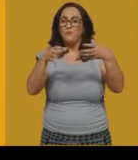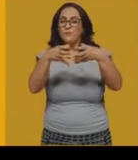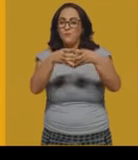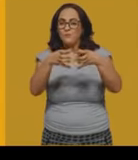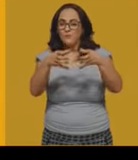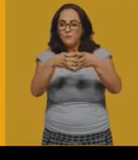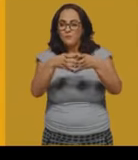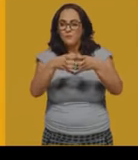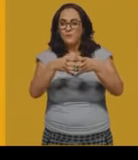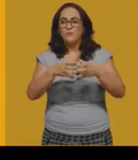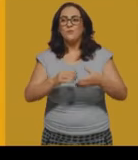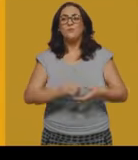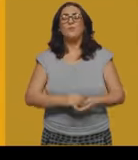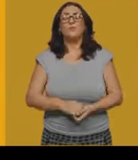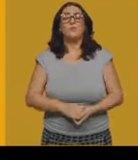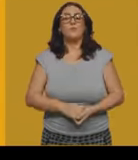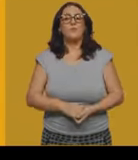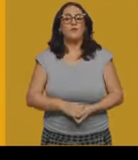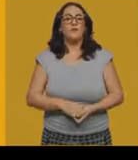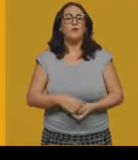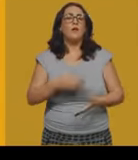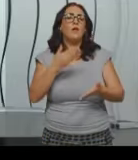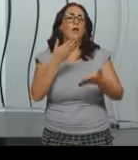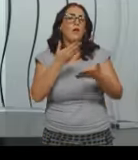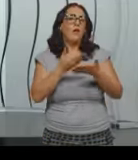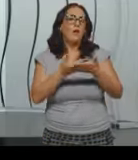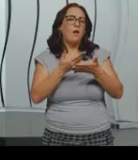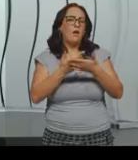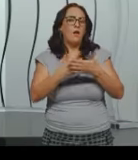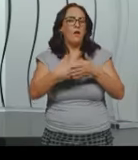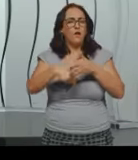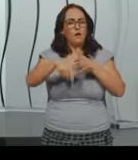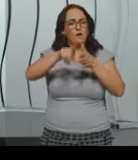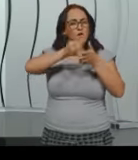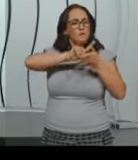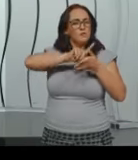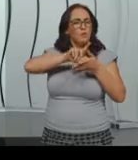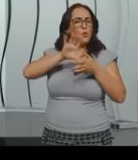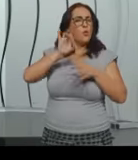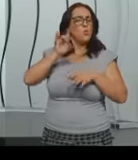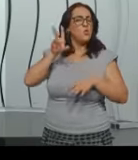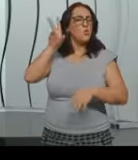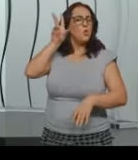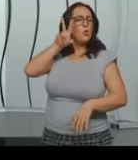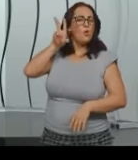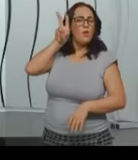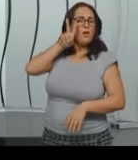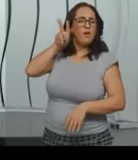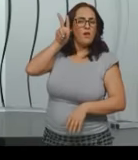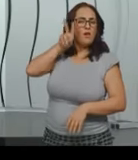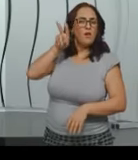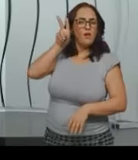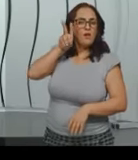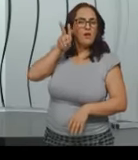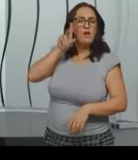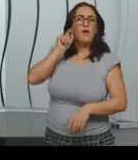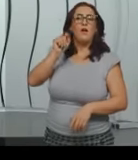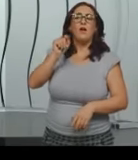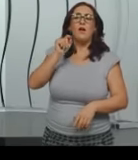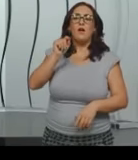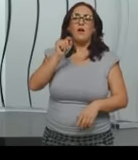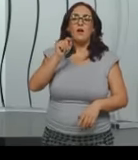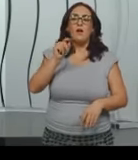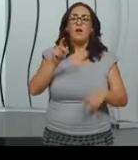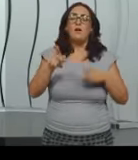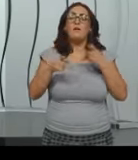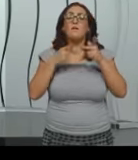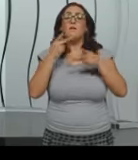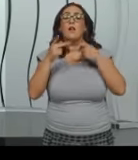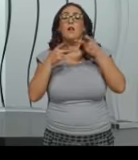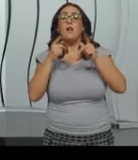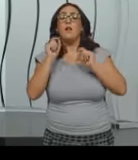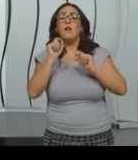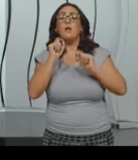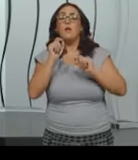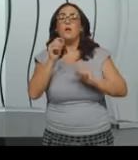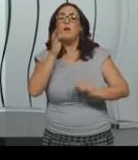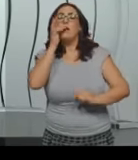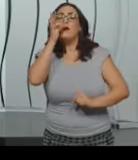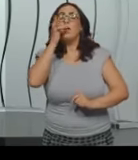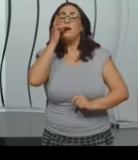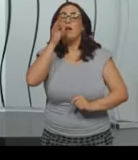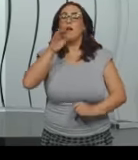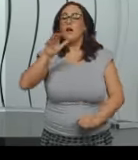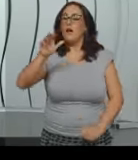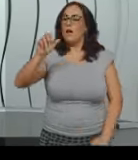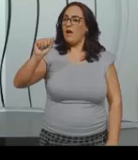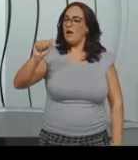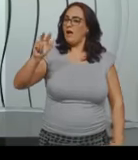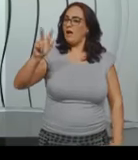na aula que foi ao ar ontem, e só recapitulando aí, das plantas avasculares, também